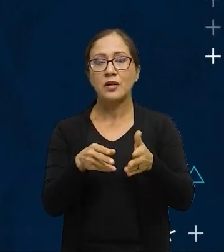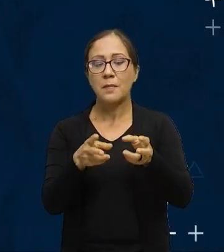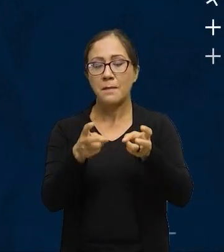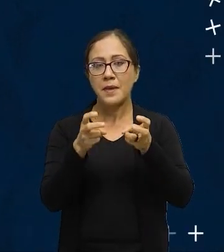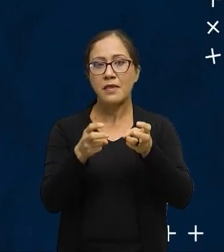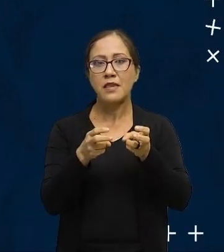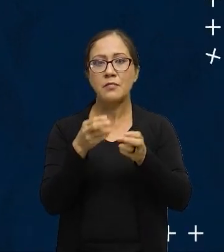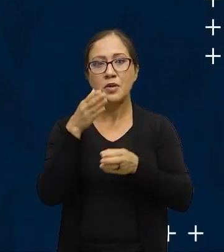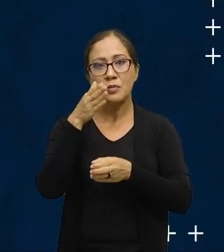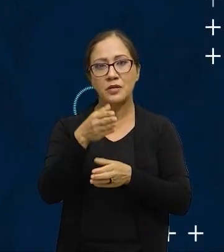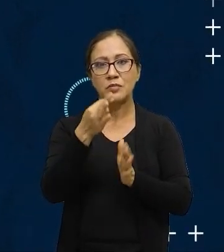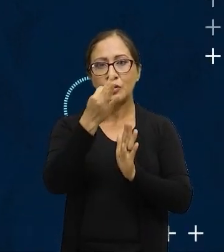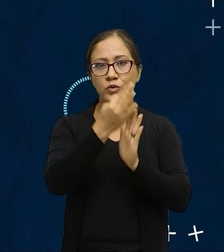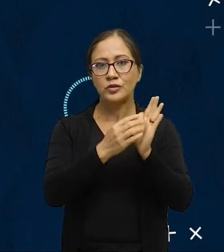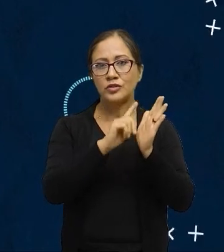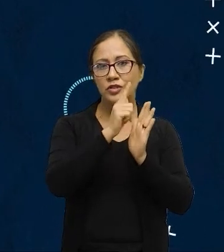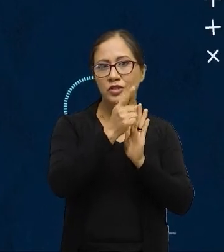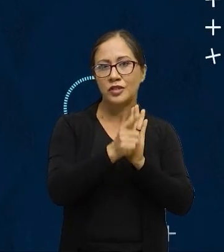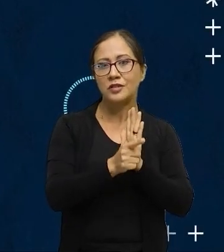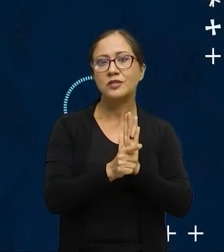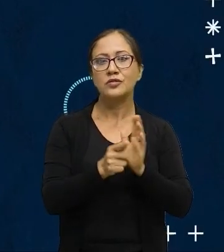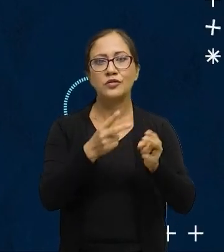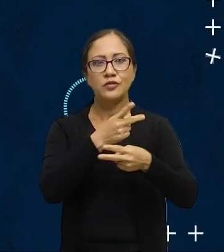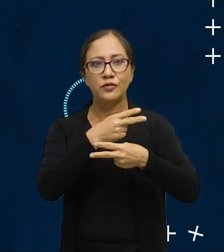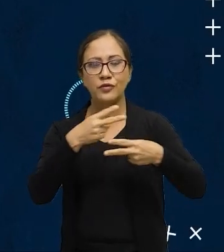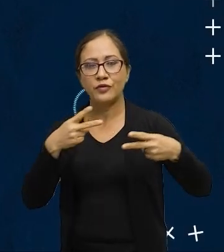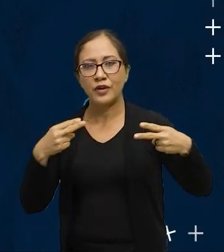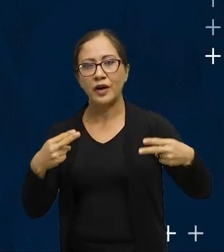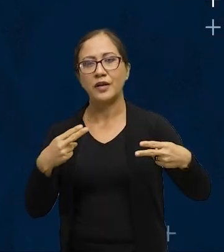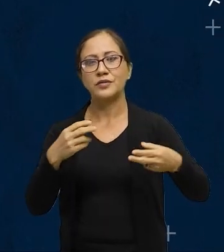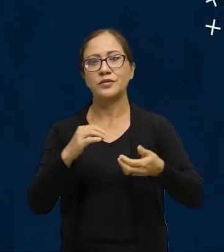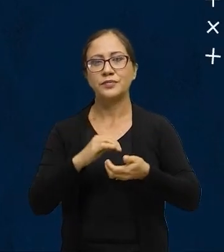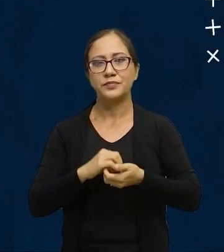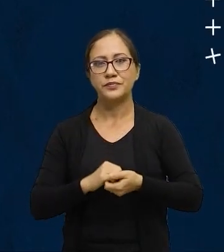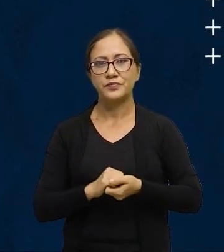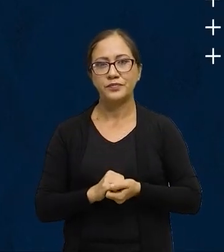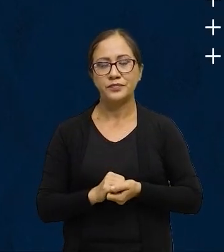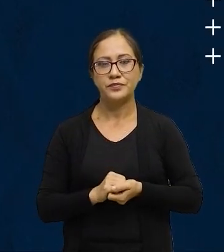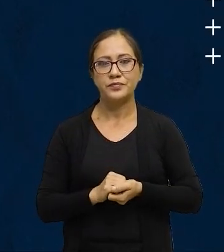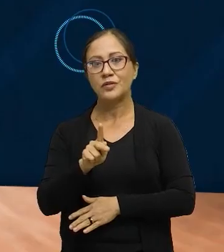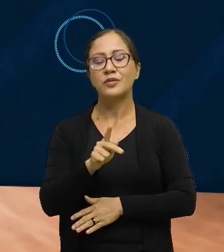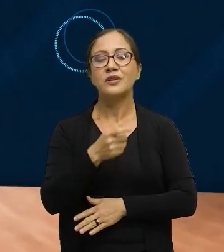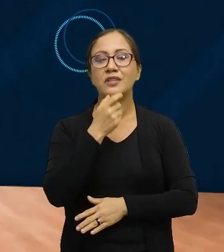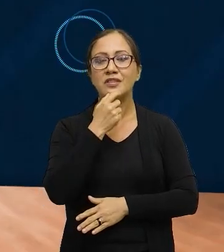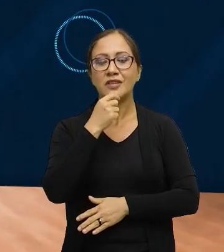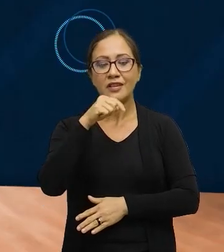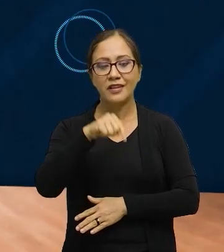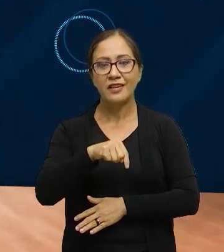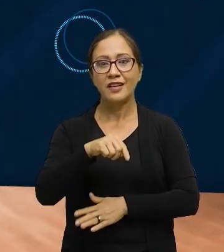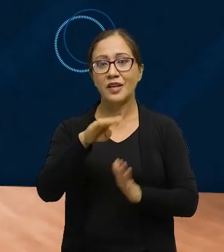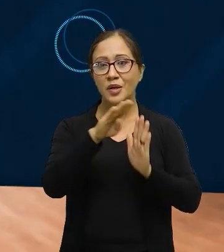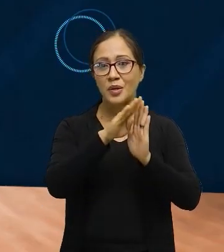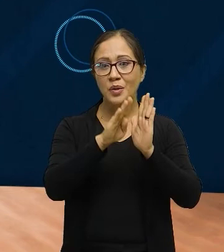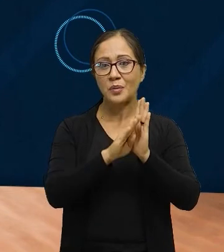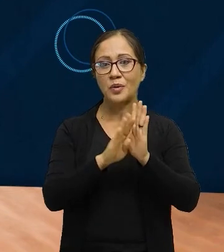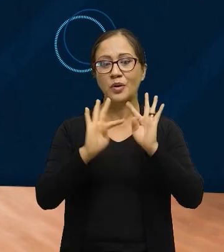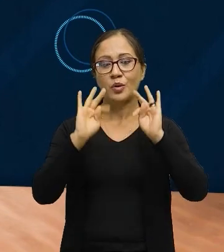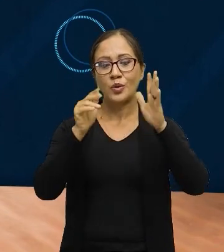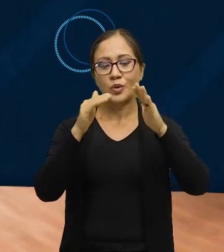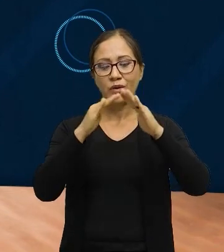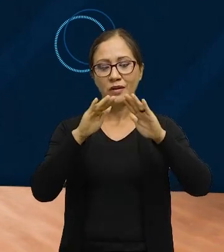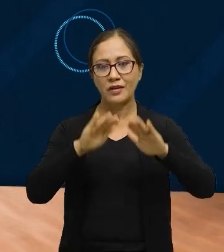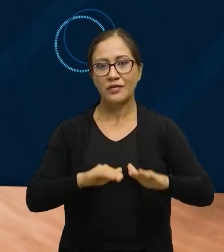a finalidade de textos de diversos gêneros. Tirinha, cartoon, charge. Hoje nós vamos conhecer um